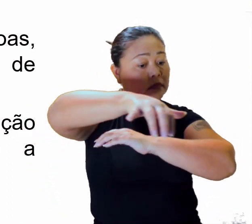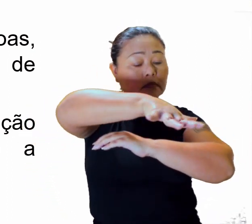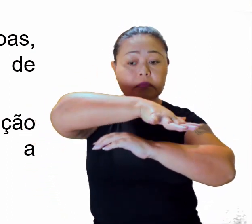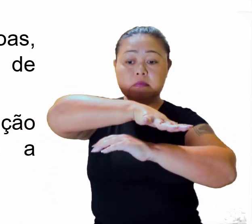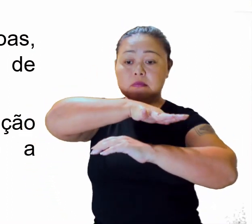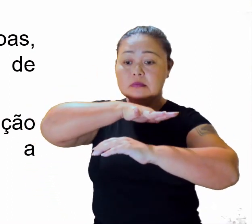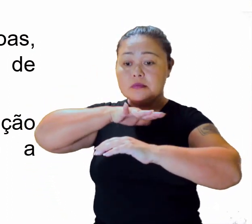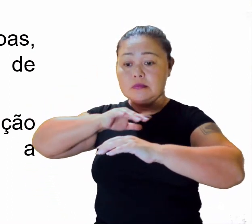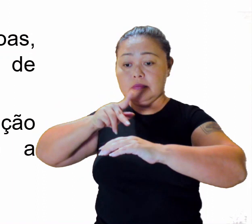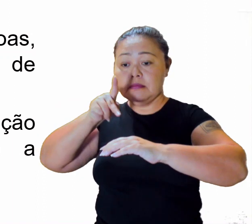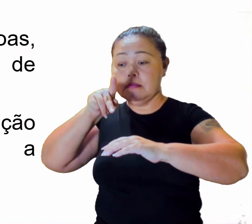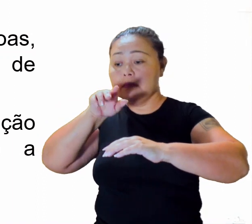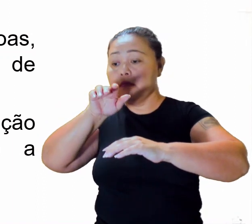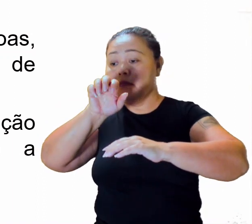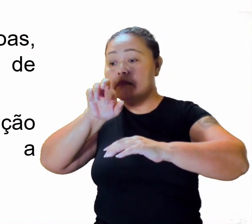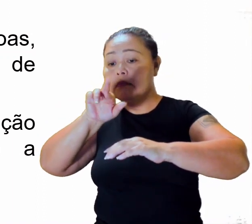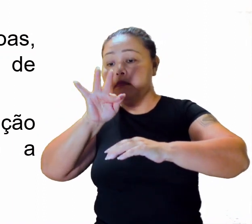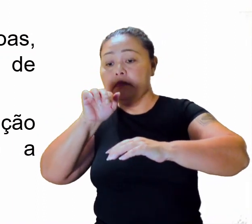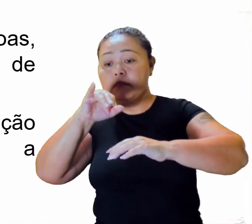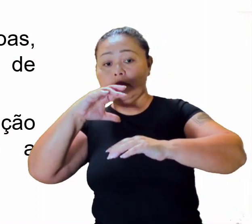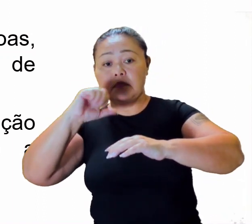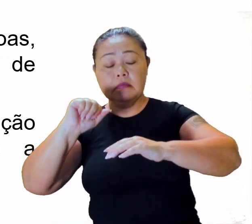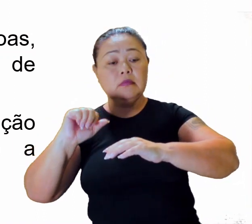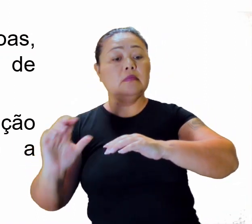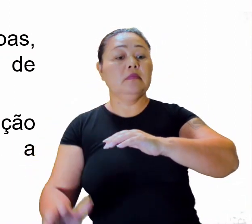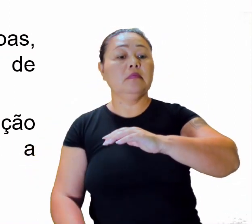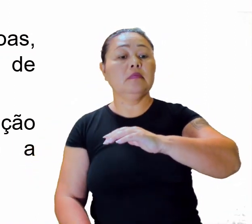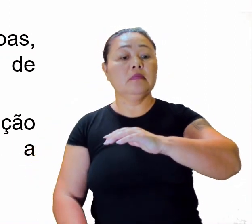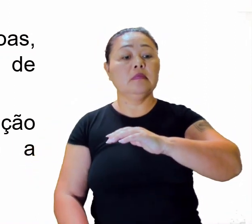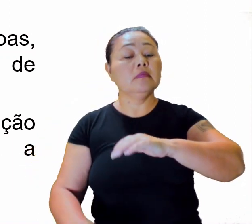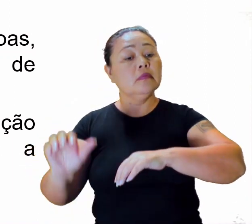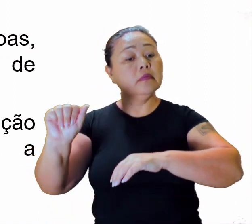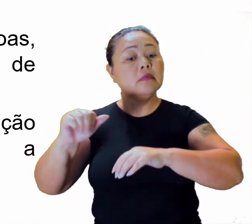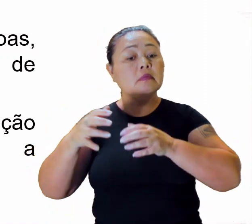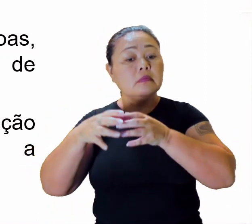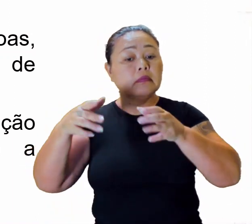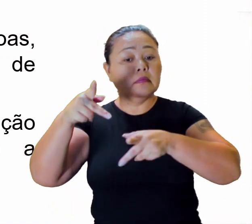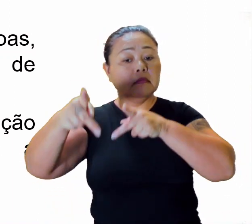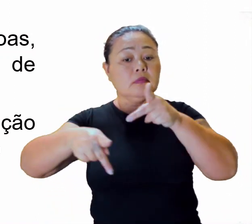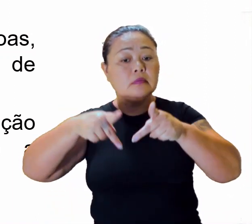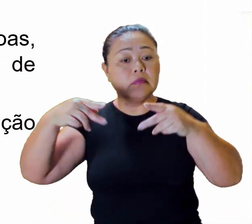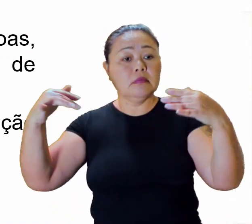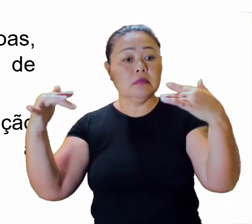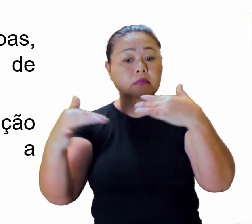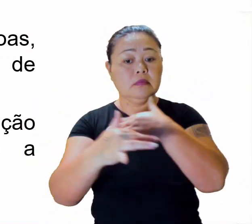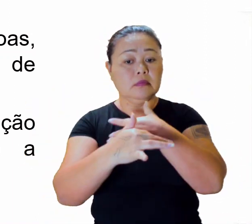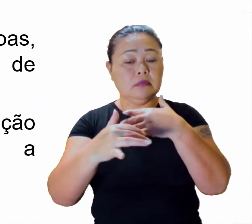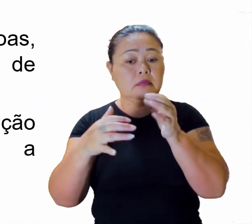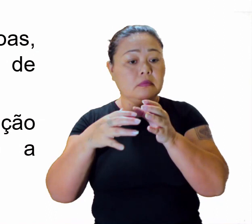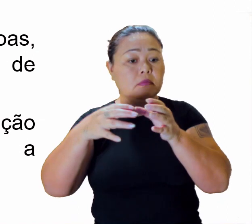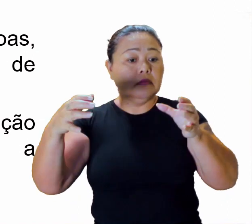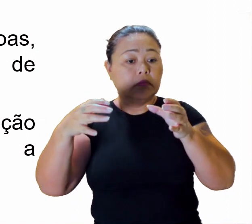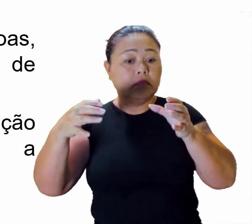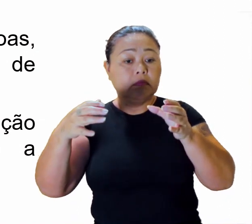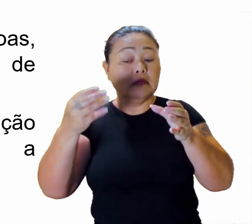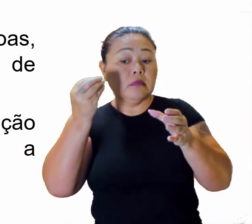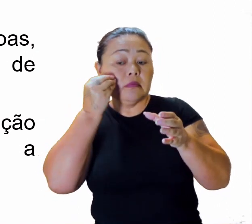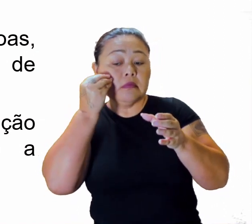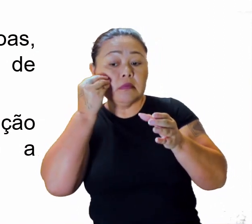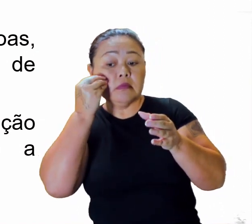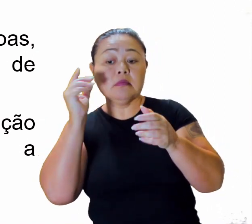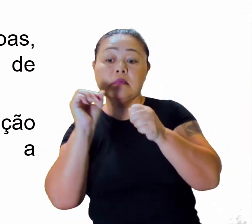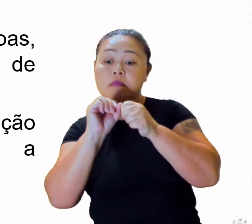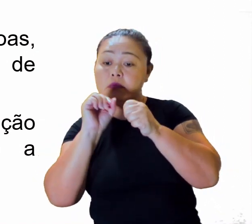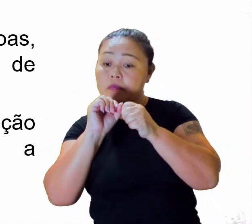periféricas, né? Vamos lá. A. Crescimento da população urbana e aumento da